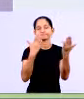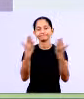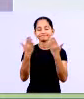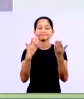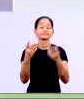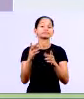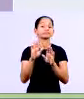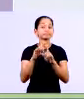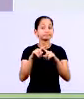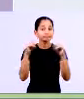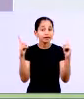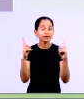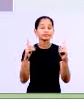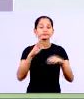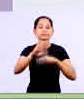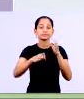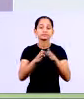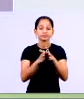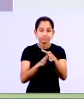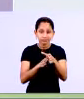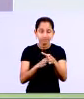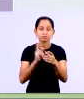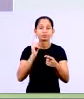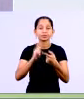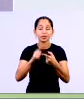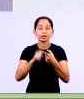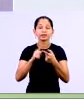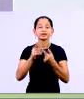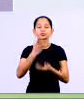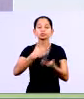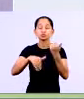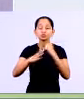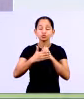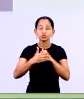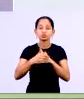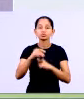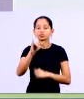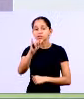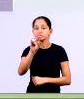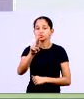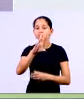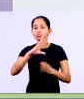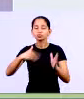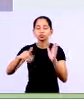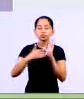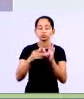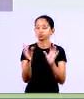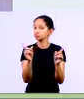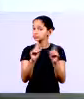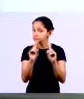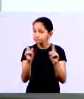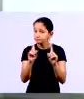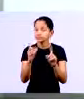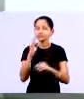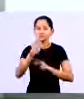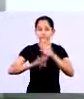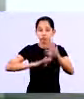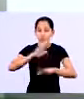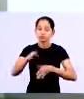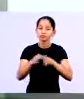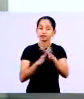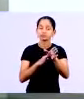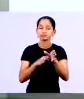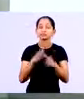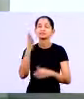um detalhe, uma dica aqui. São todos os Is e os Us tônicos que perdeu o acento? Não. Qual é a dica para